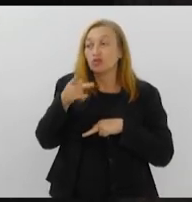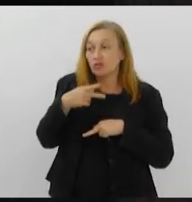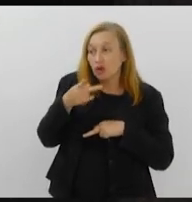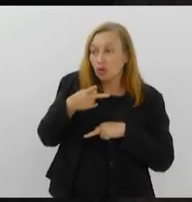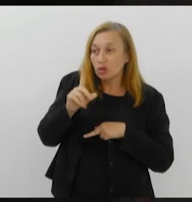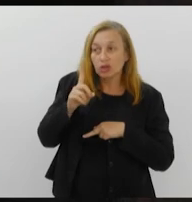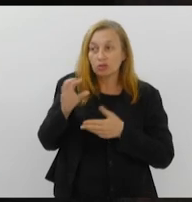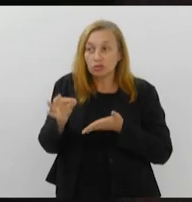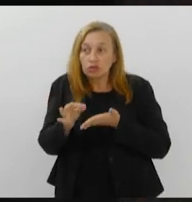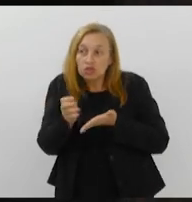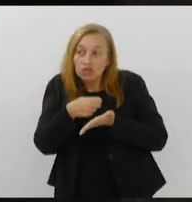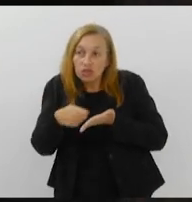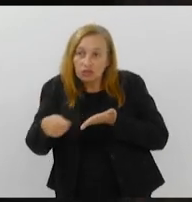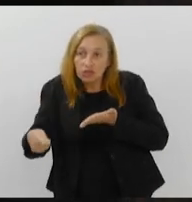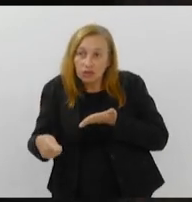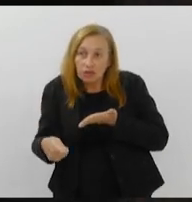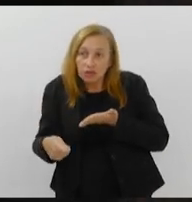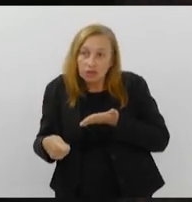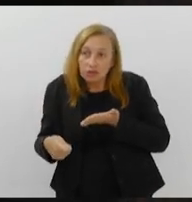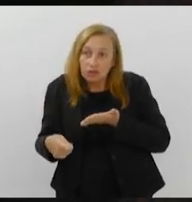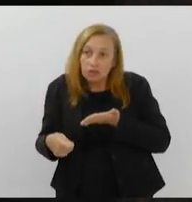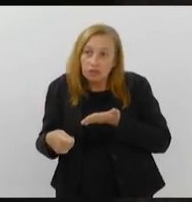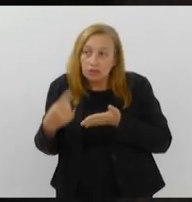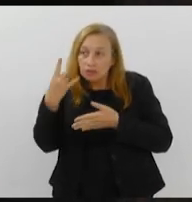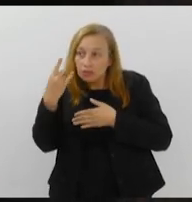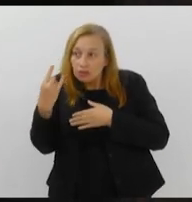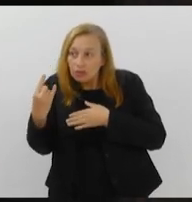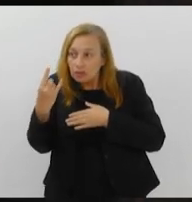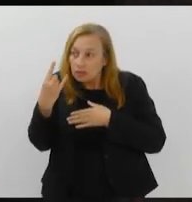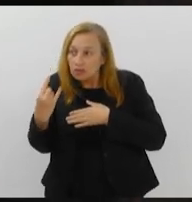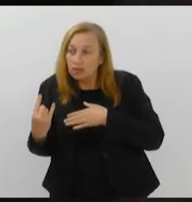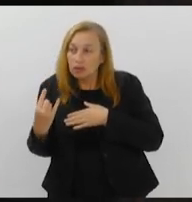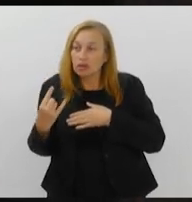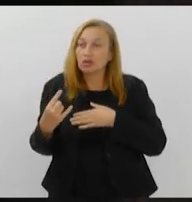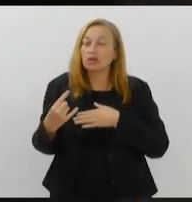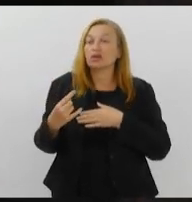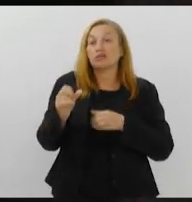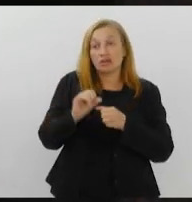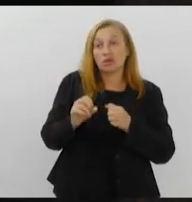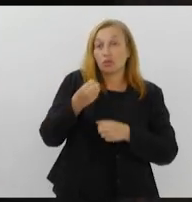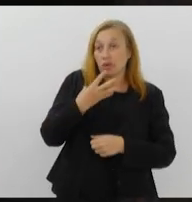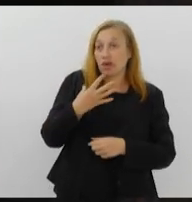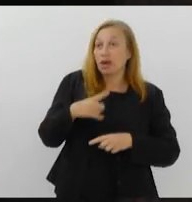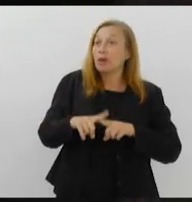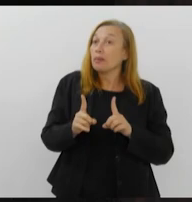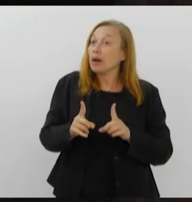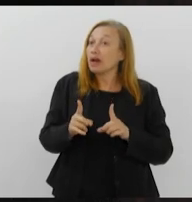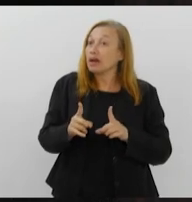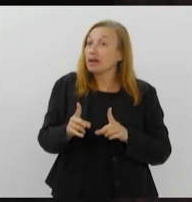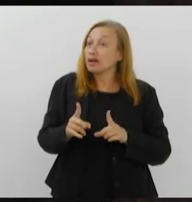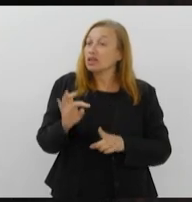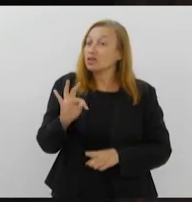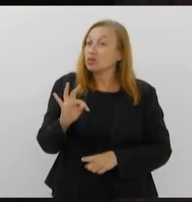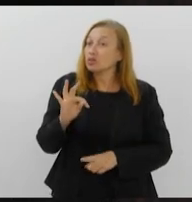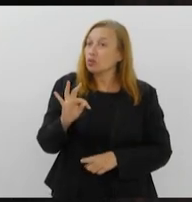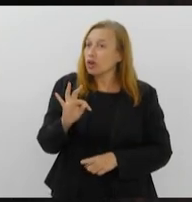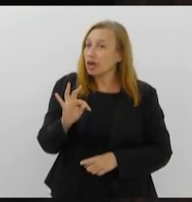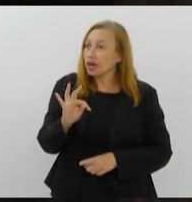do que escreveu, esteja até seduzido pela ideia de fazer o bem. Só que o diabo veste